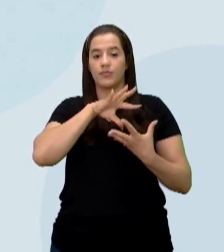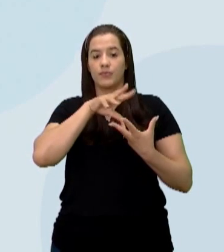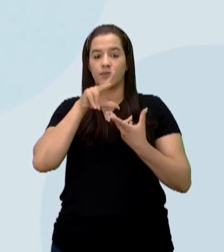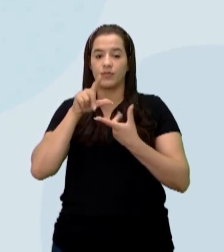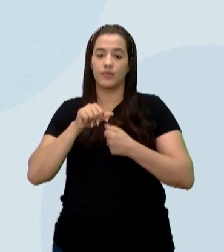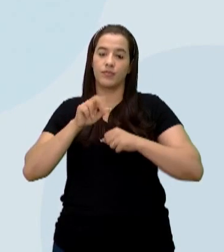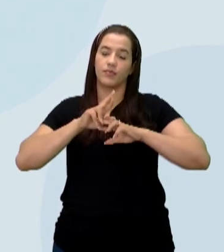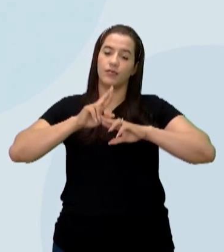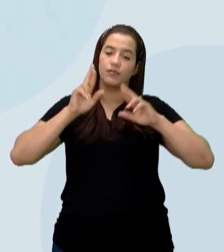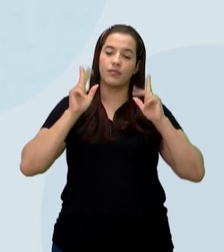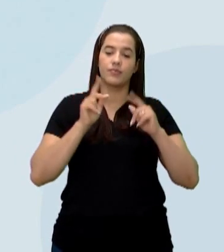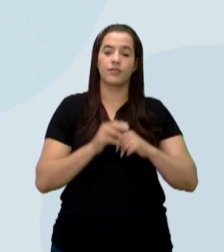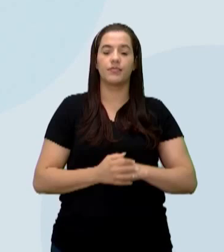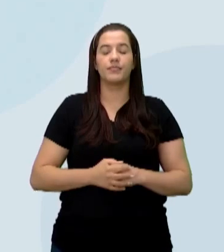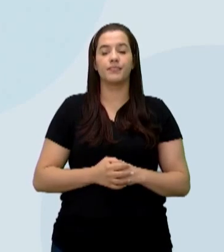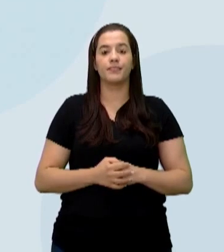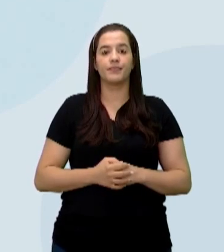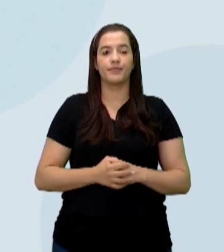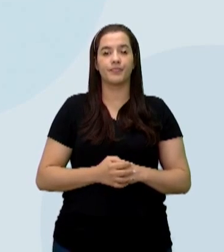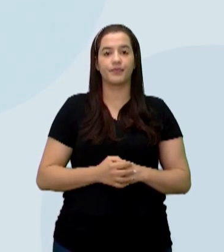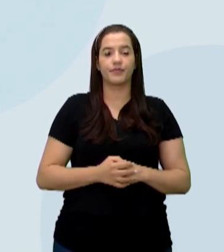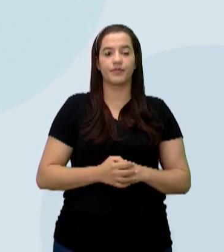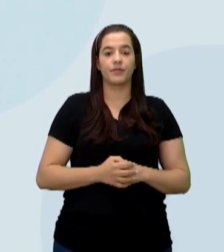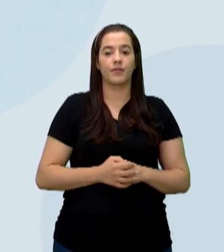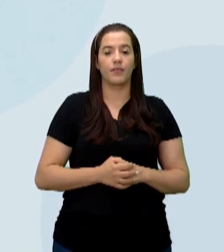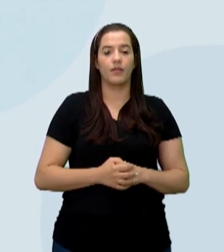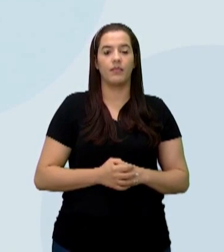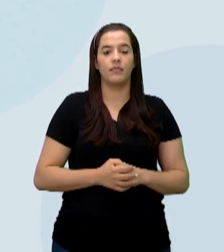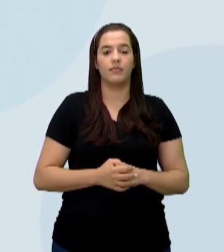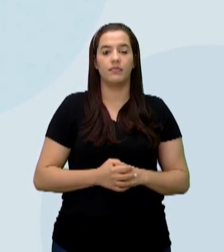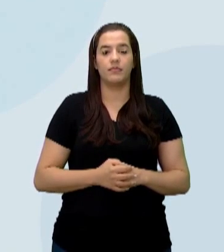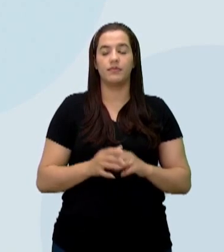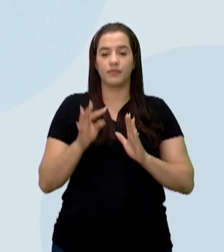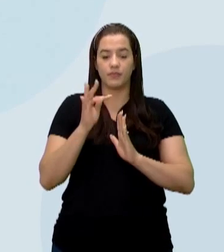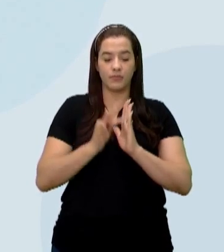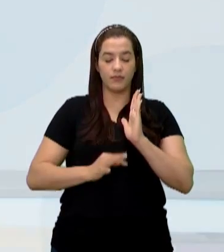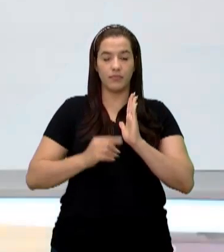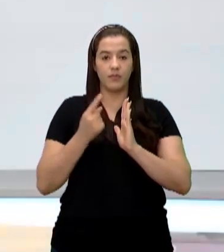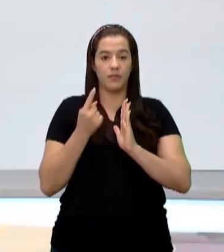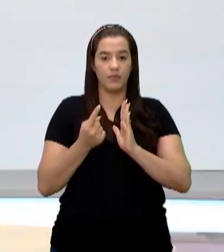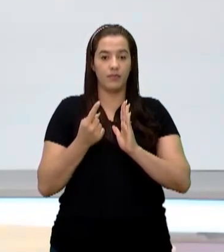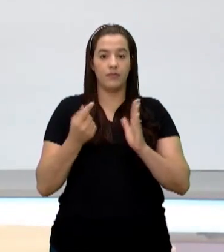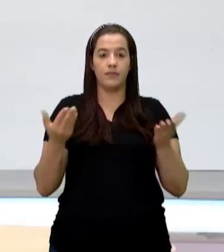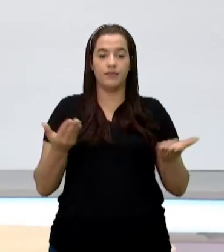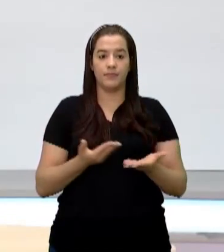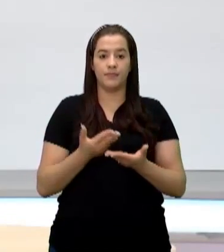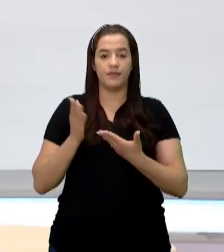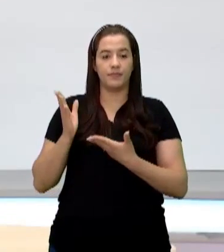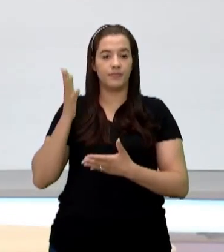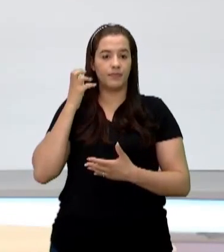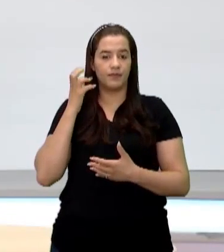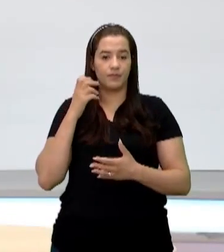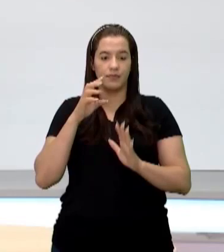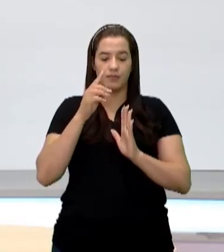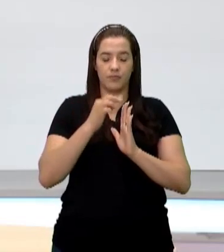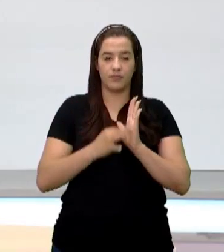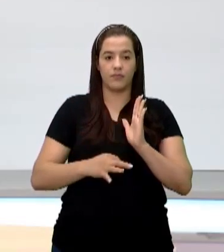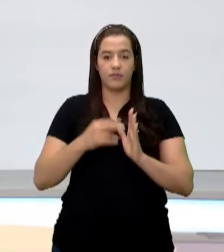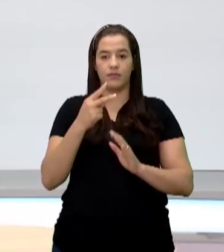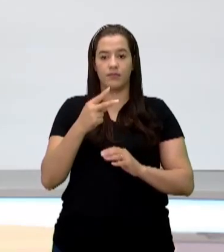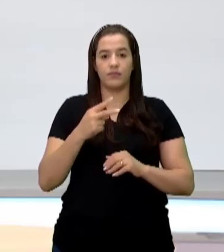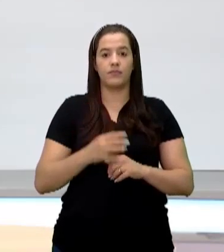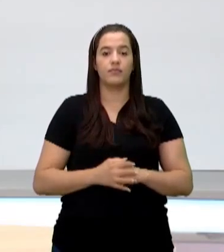mundo, a América. Ok? Primeiro texto. A Elaine vai ler o segundo texto. Vamos lá,